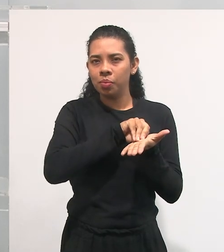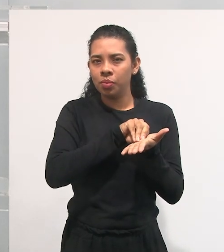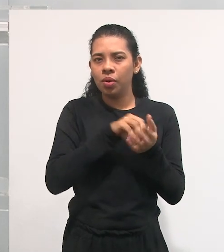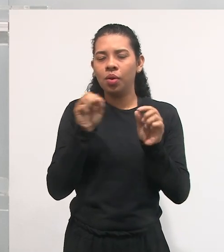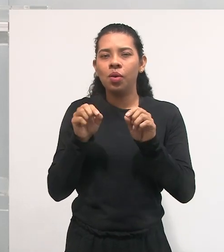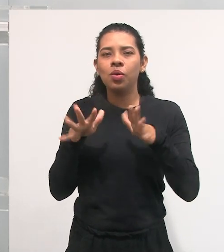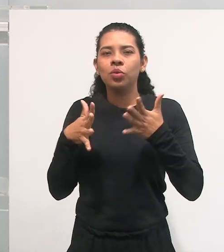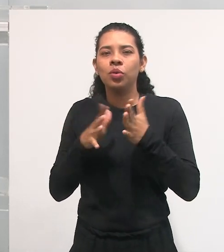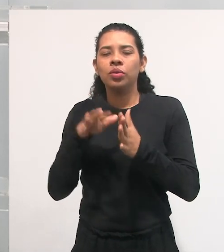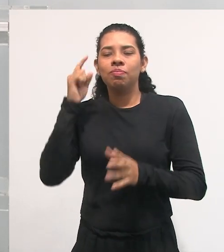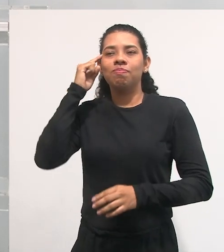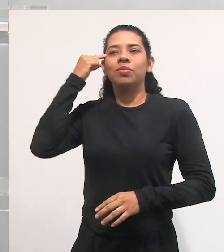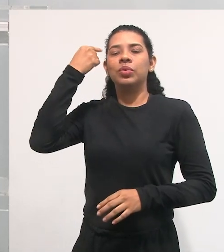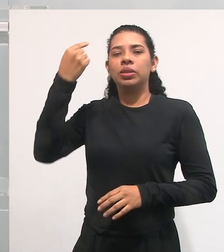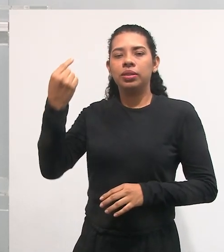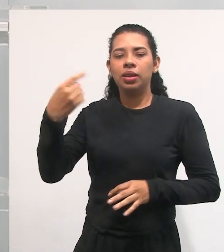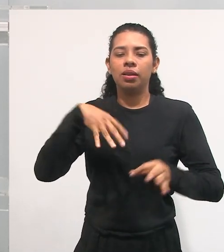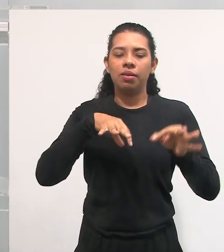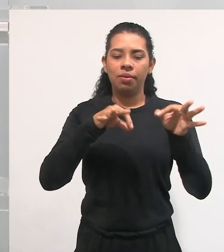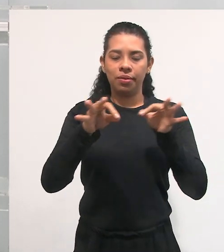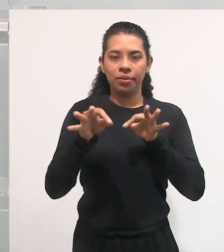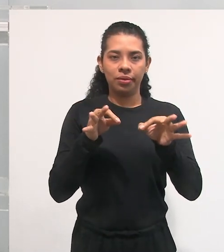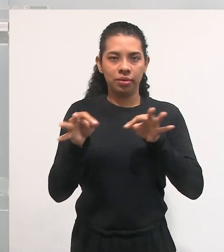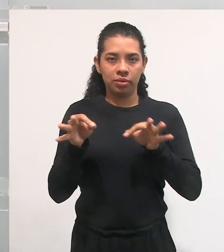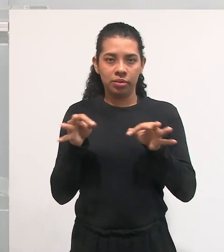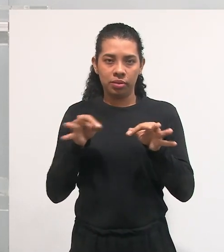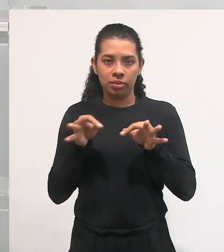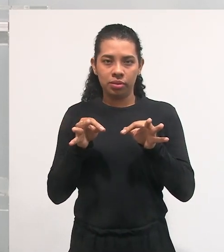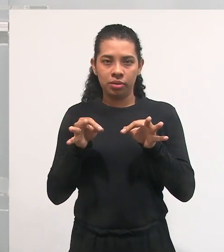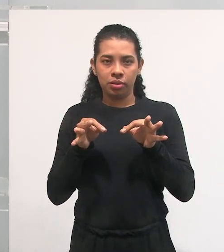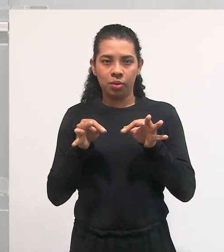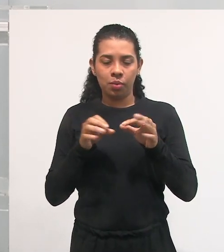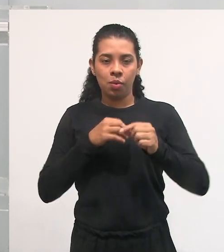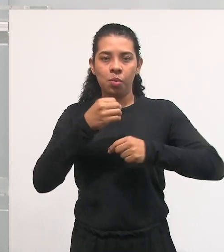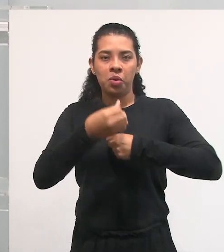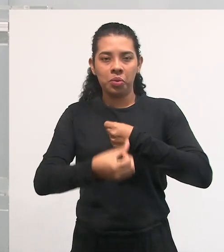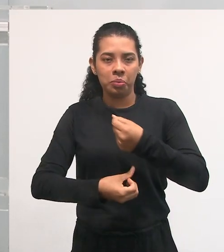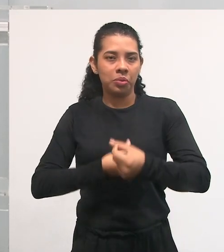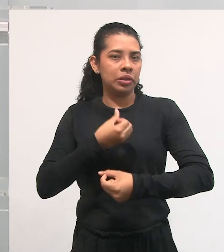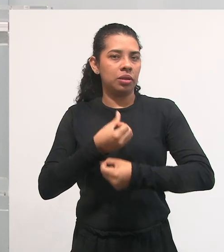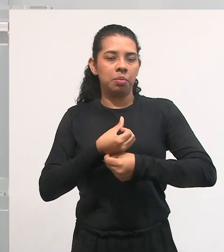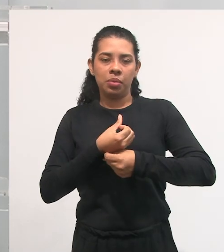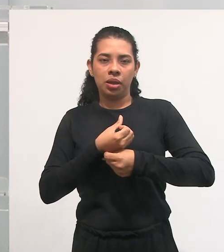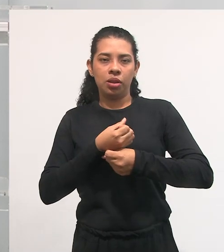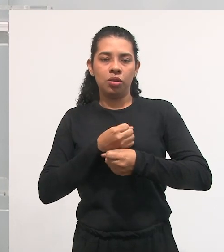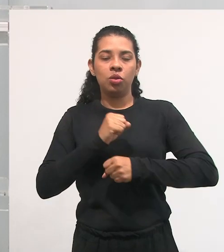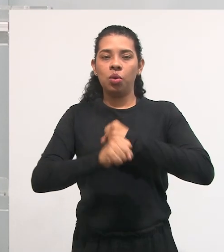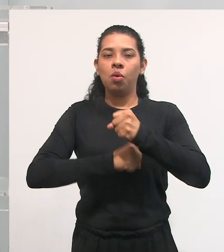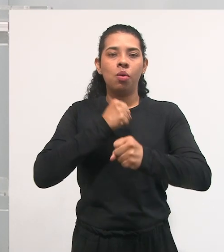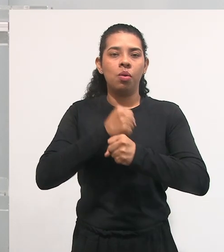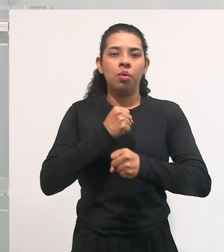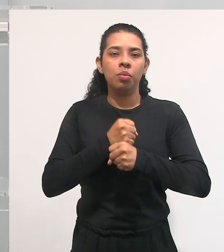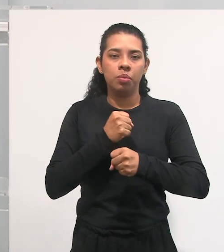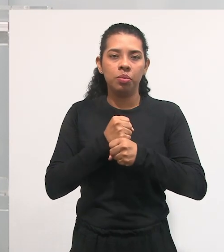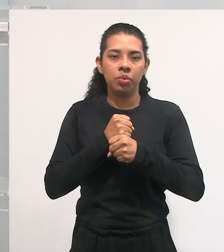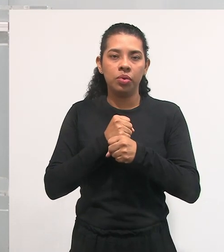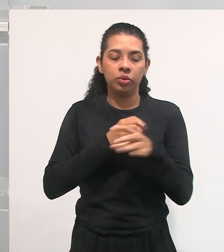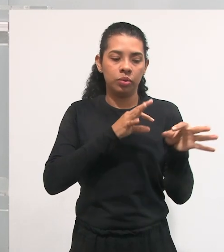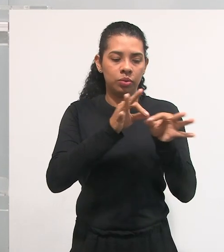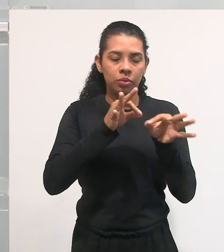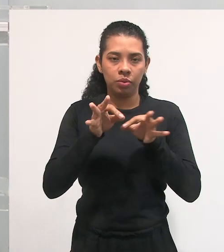para o período letivo, então, ou para o semestre ou para o ano. Os projetos, eles se organizam também. Ali